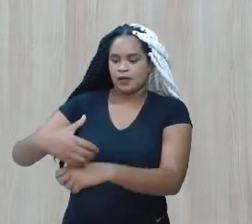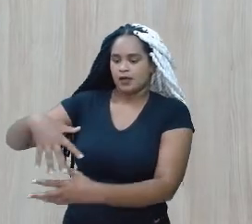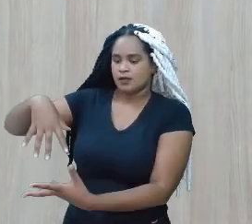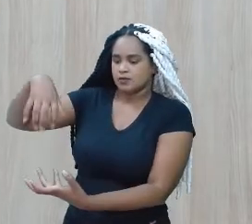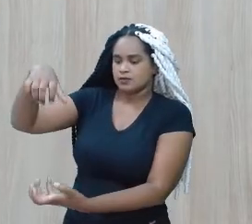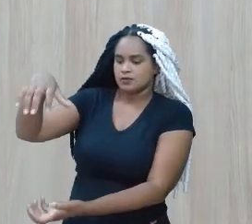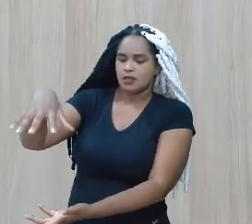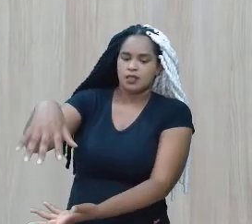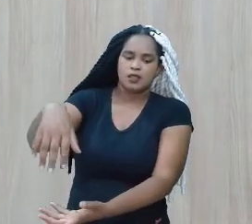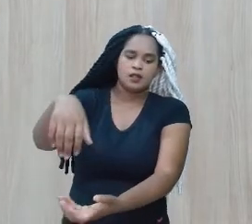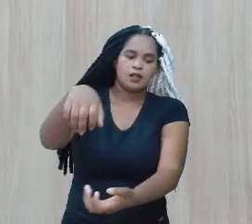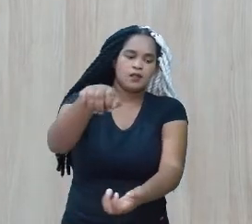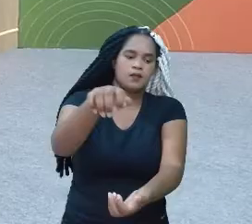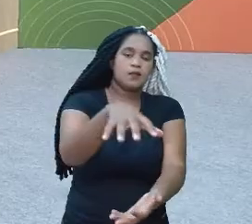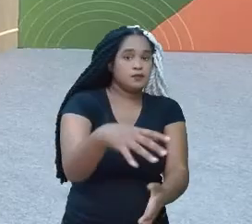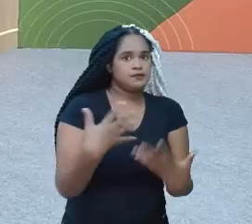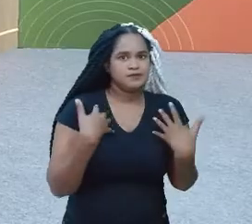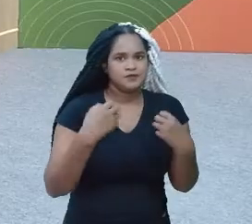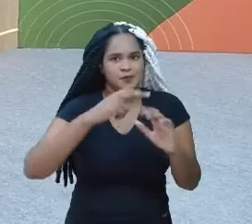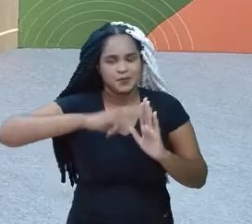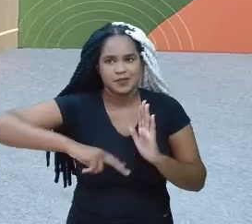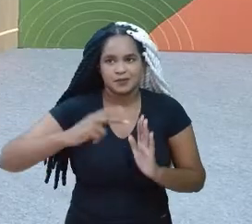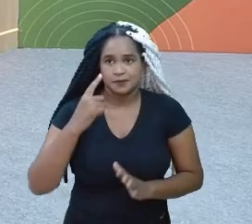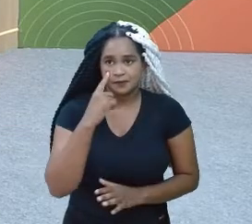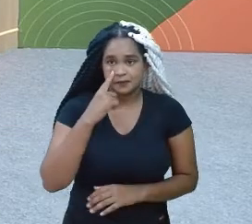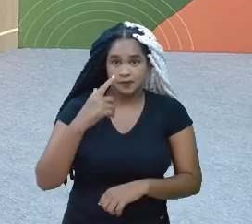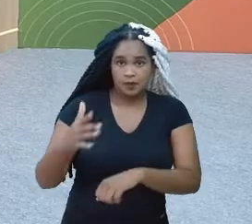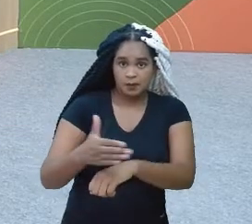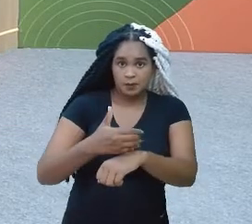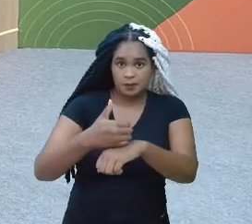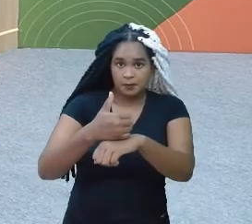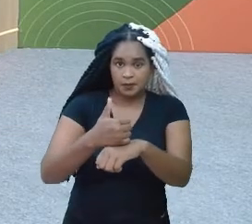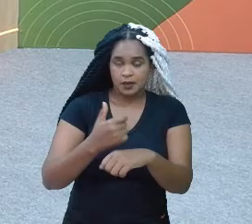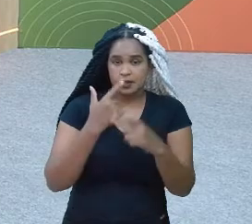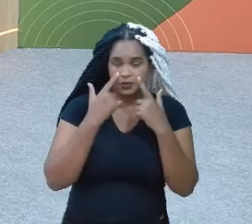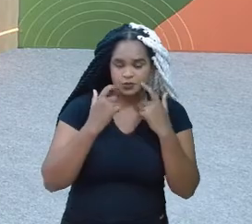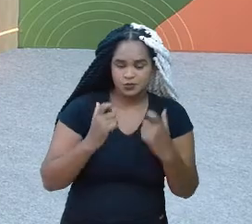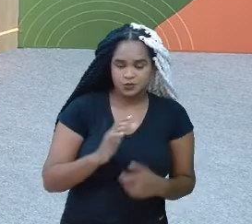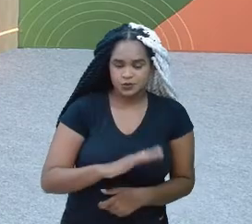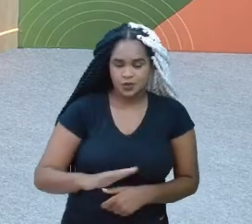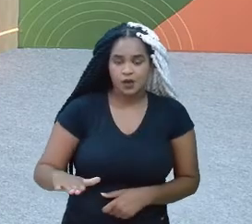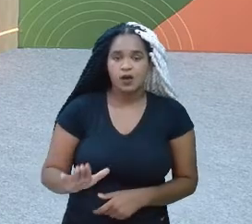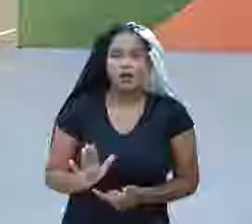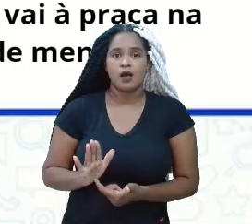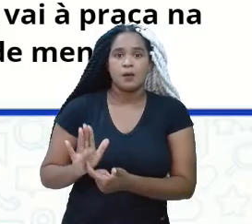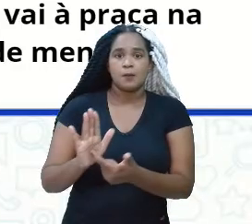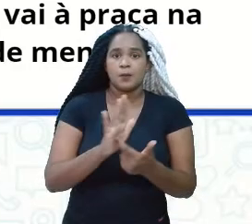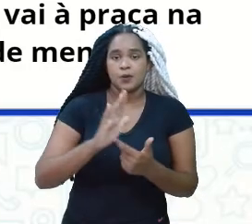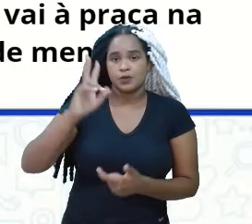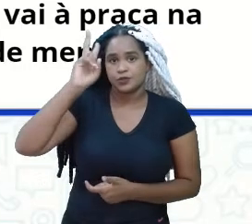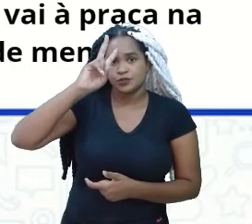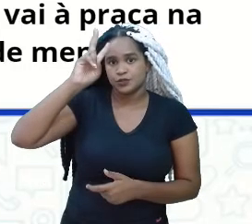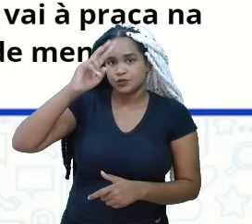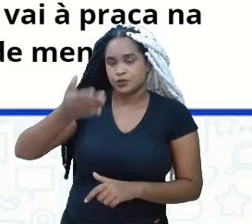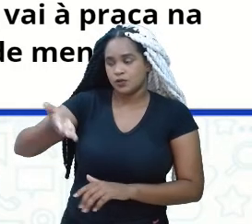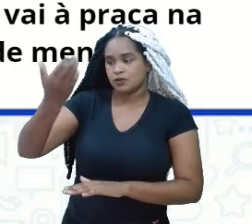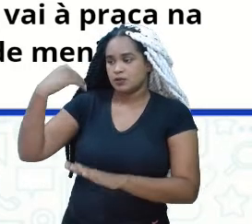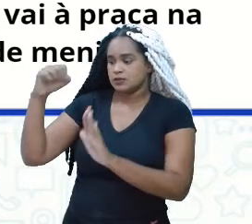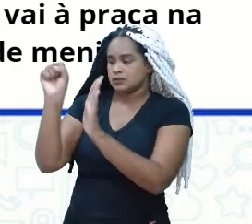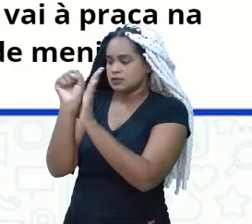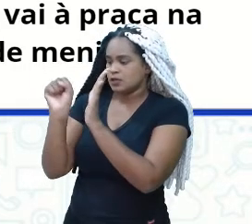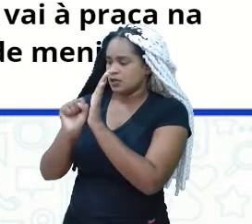menino. Então vamos ler. A praça chora menino traz uma história que vem diretamente do século XIX.